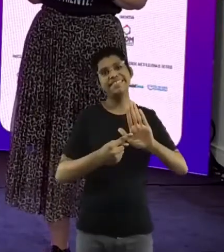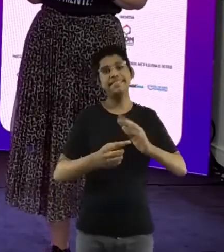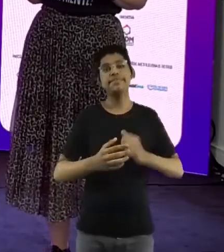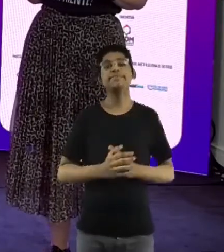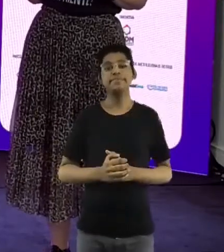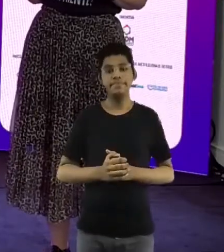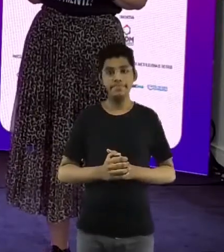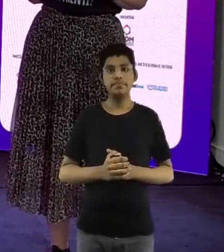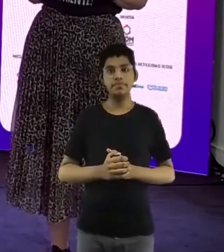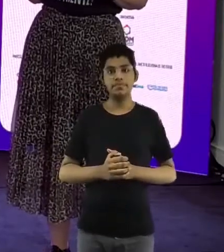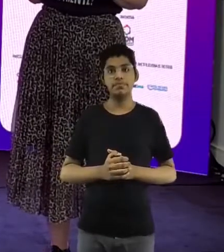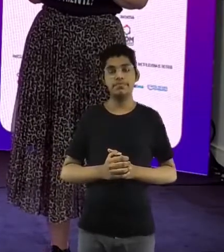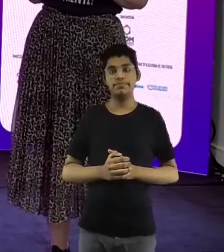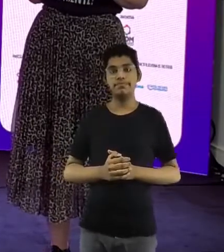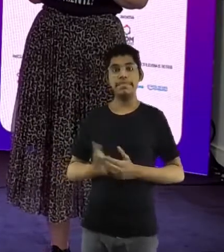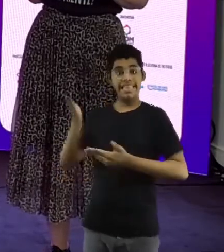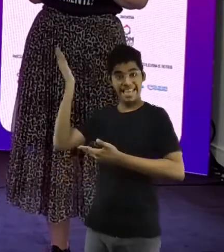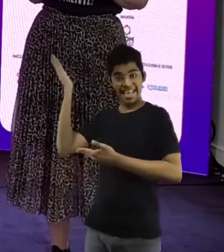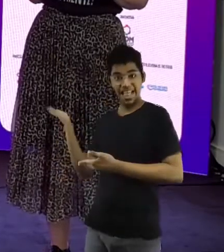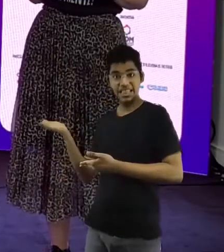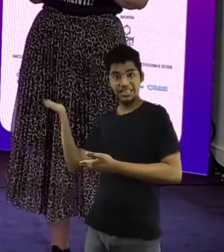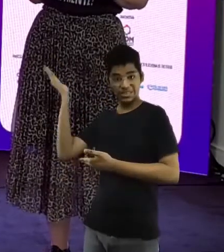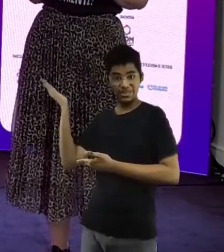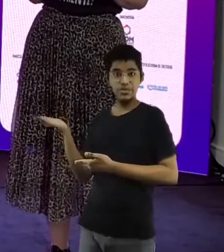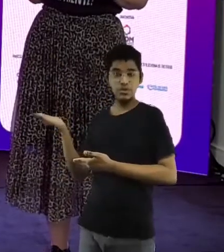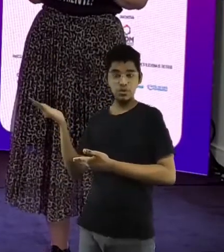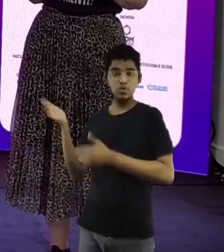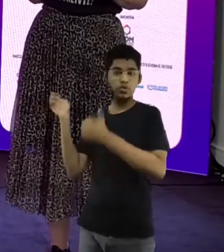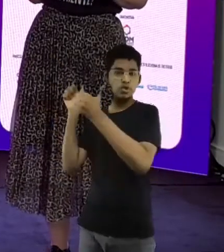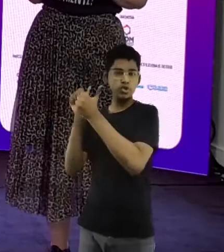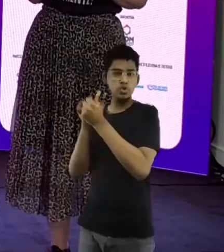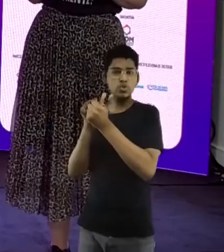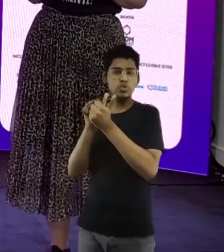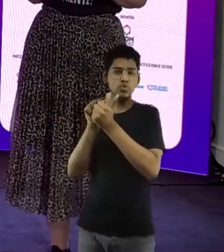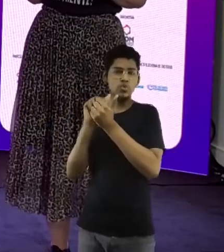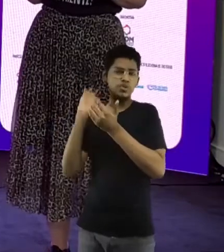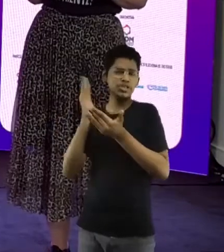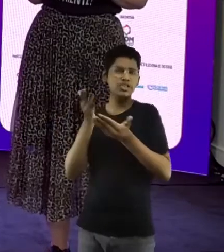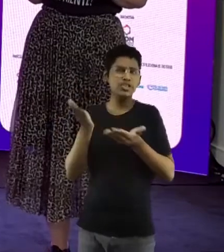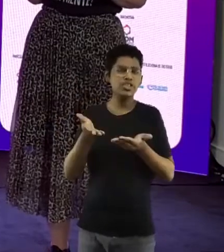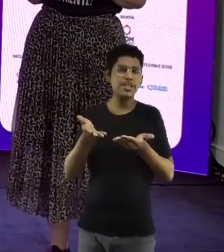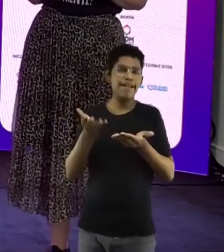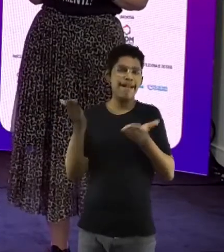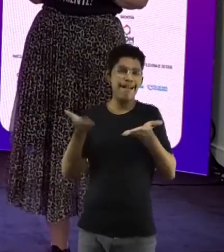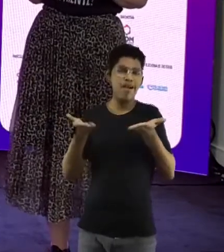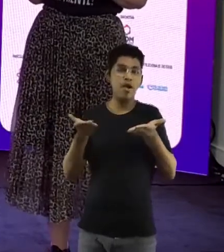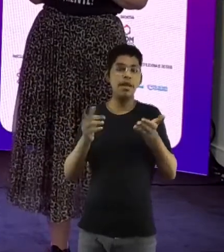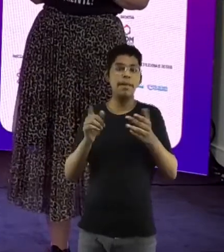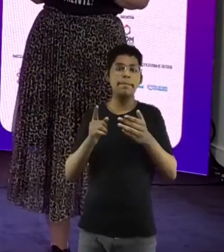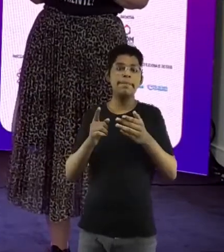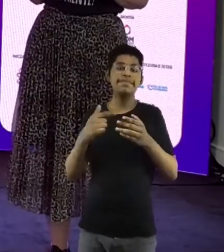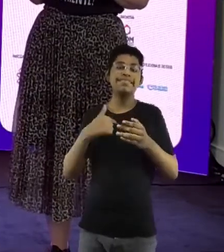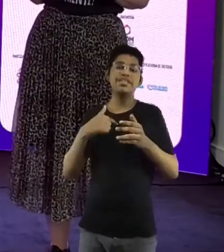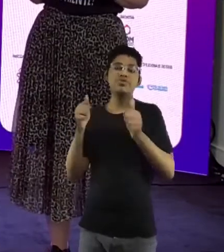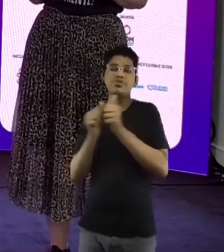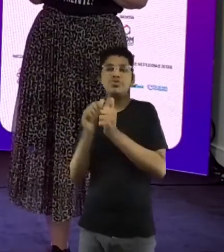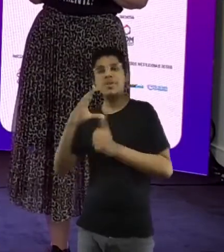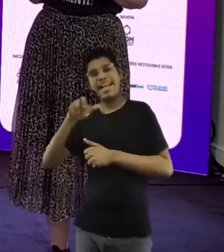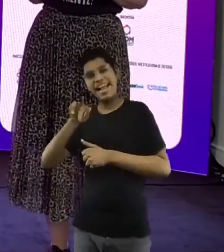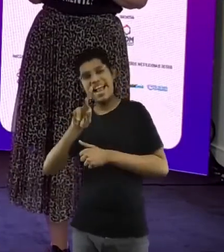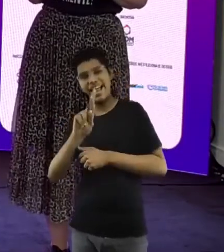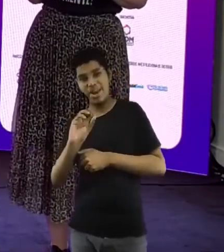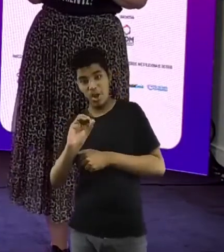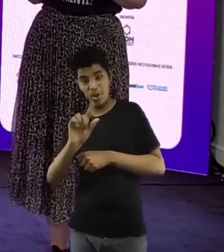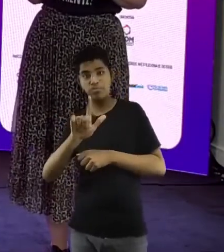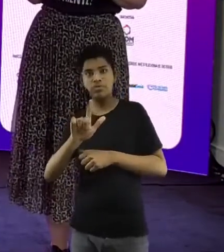Chay estão conosco de mais recente, mas eu e a Carol estamos aqui desde o nascimento, né, Carol? Trazendo sempre